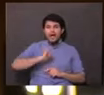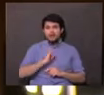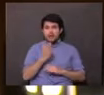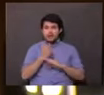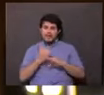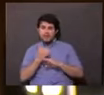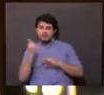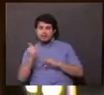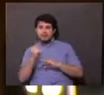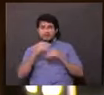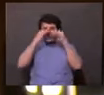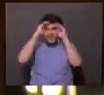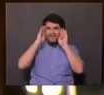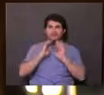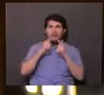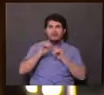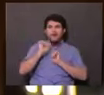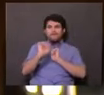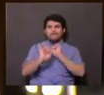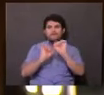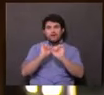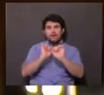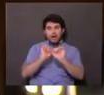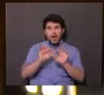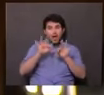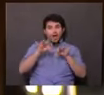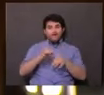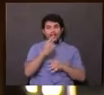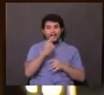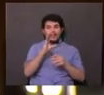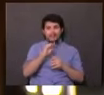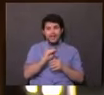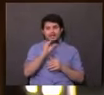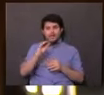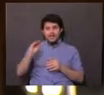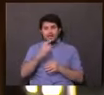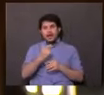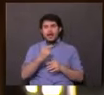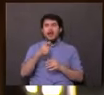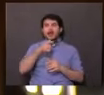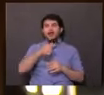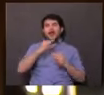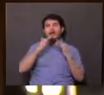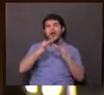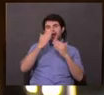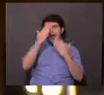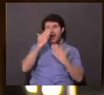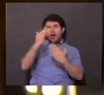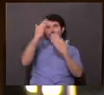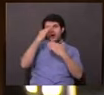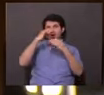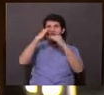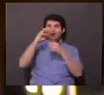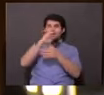da Ave Maria na sua própria língua. No final de cada dezena, cantamos em latim a Glória à